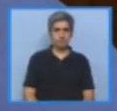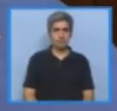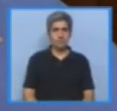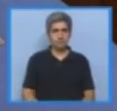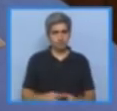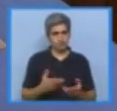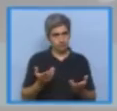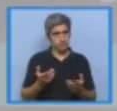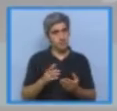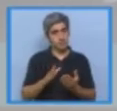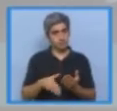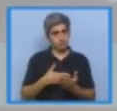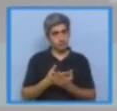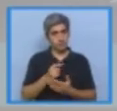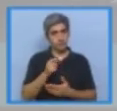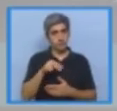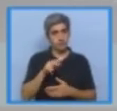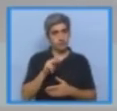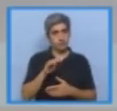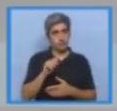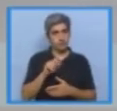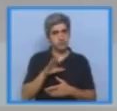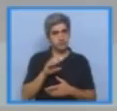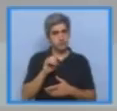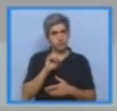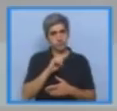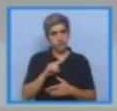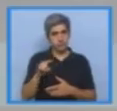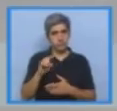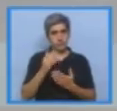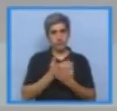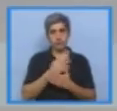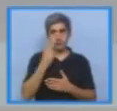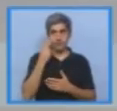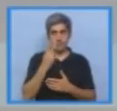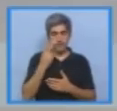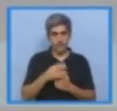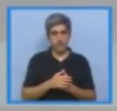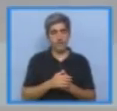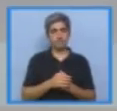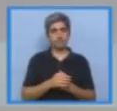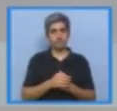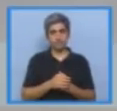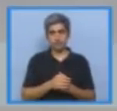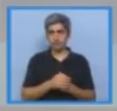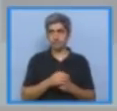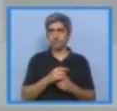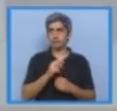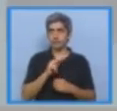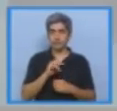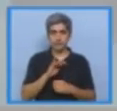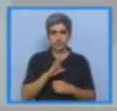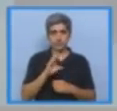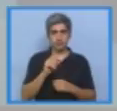É uma proposta do Evangelho de João, este pão da vida, em que o Evangelho tem